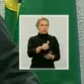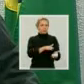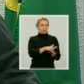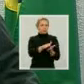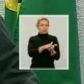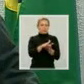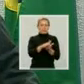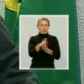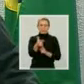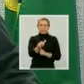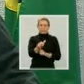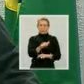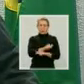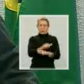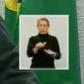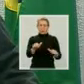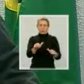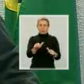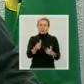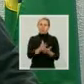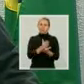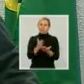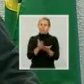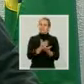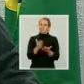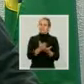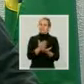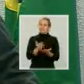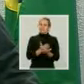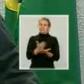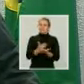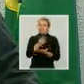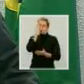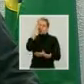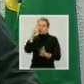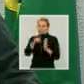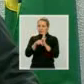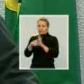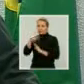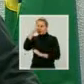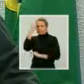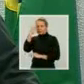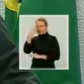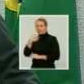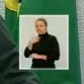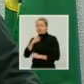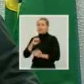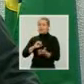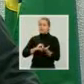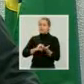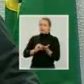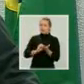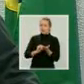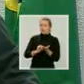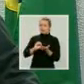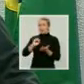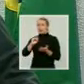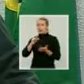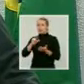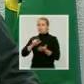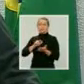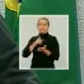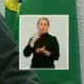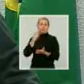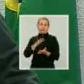produções de livros didáticos para os cegos, seja em braile ou seja em outros formatos.